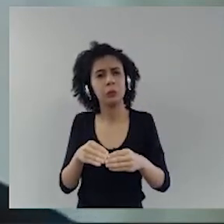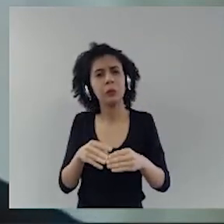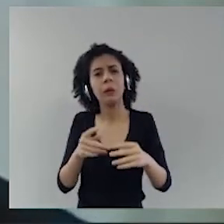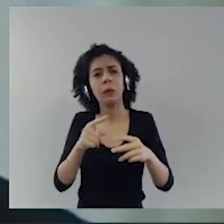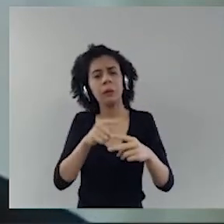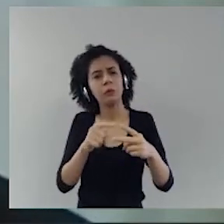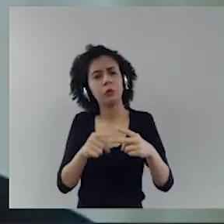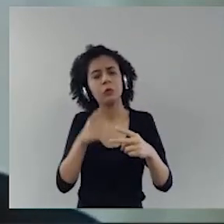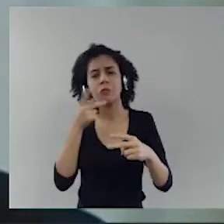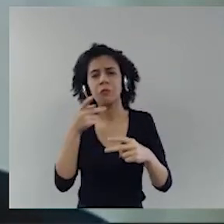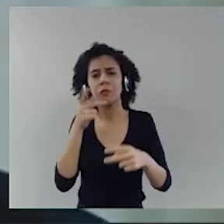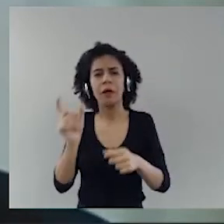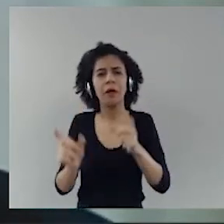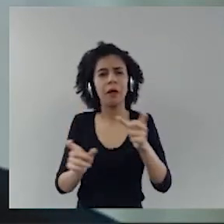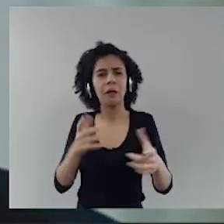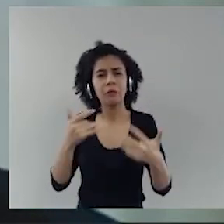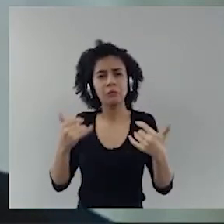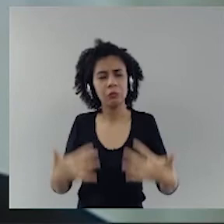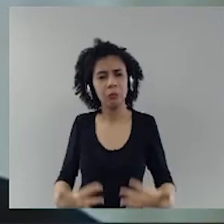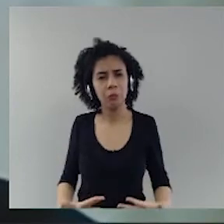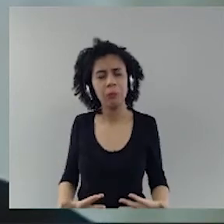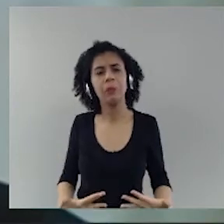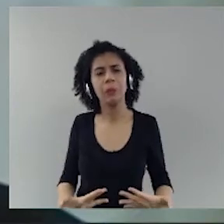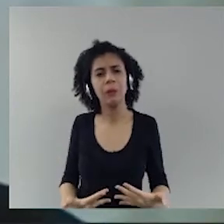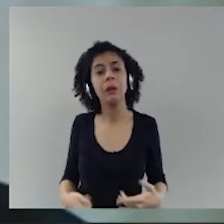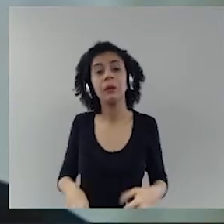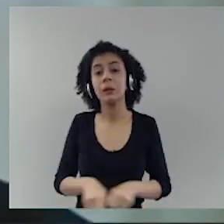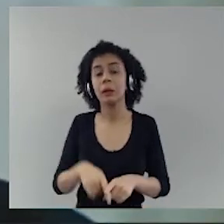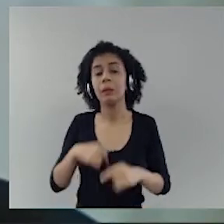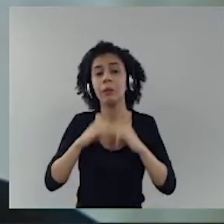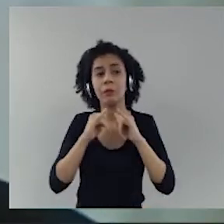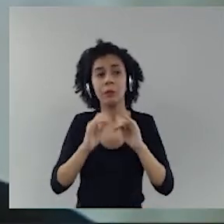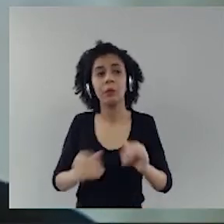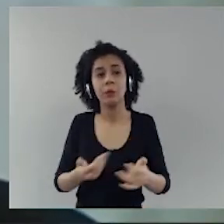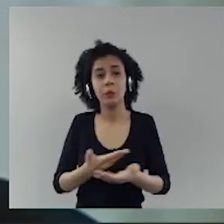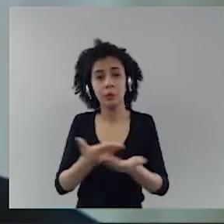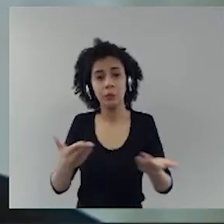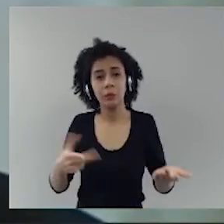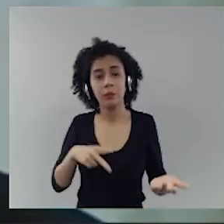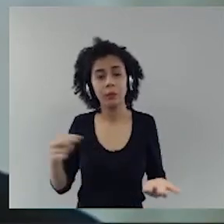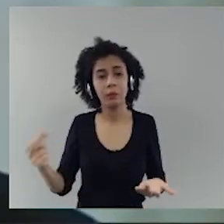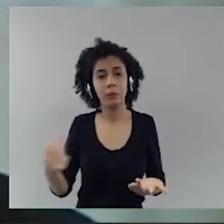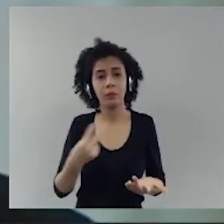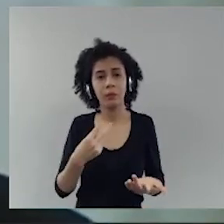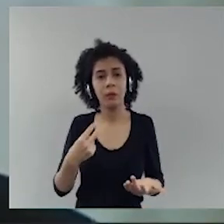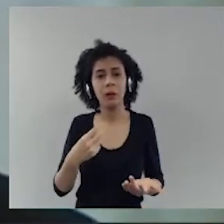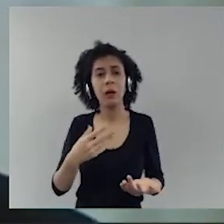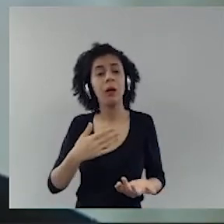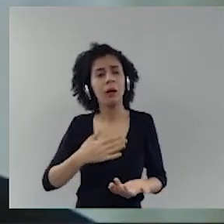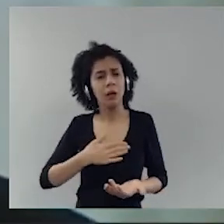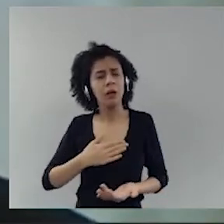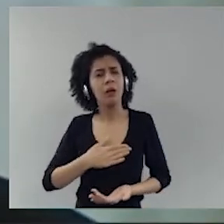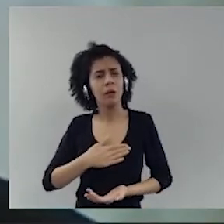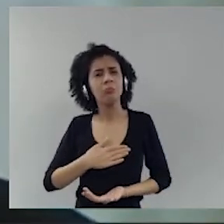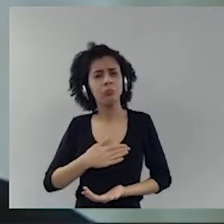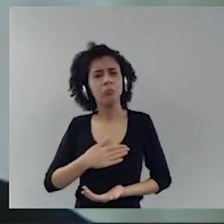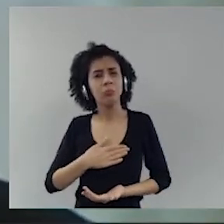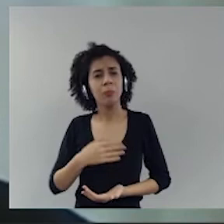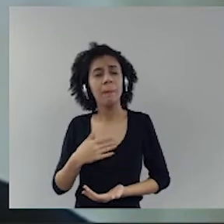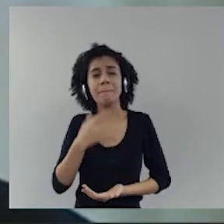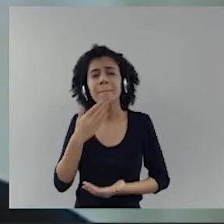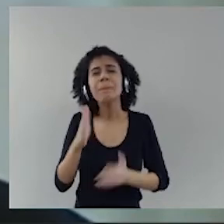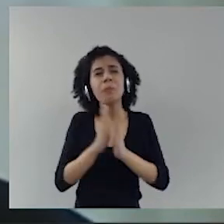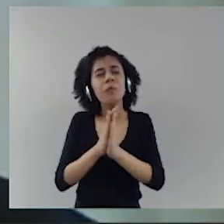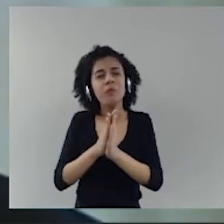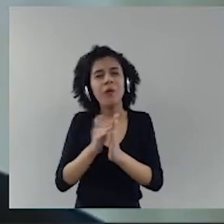dos dois e a dizer também a todos que nos assistem eu pedi para falar por